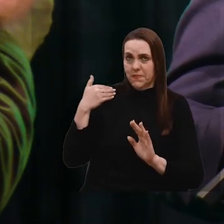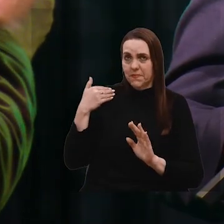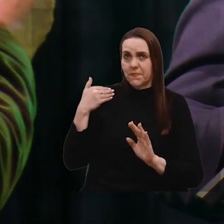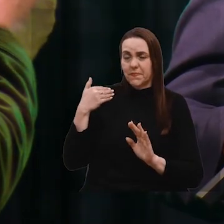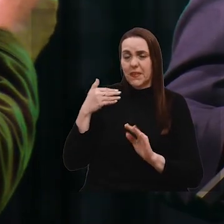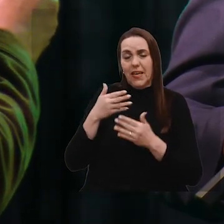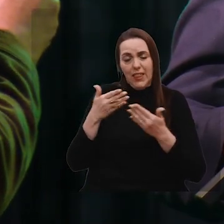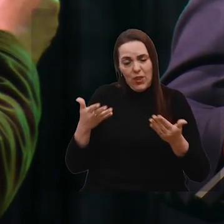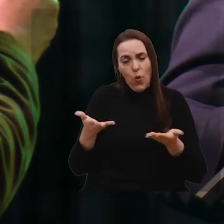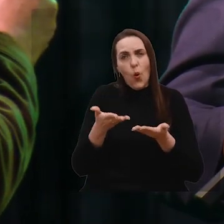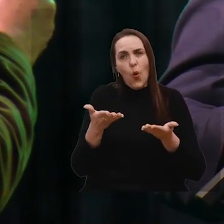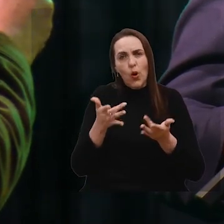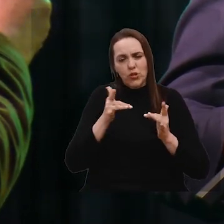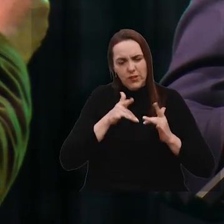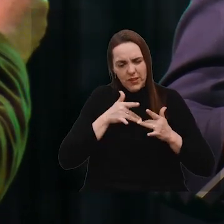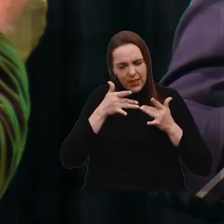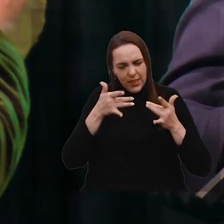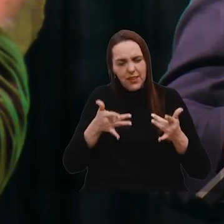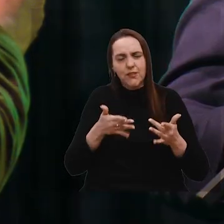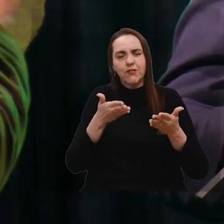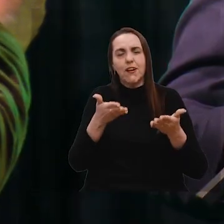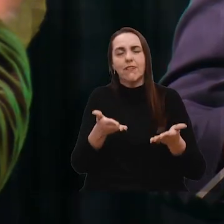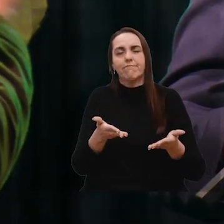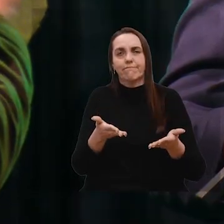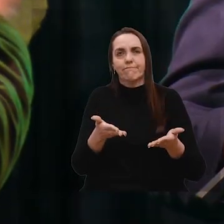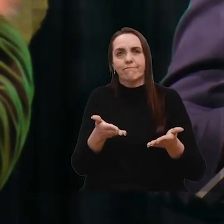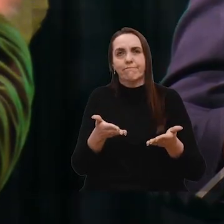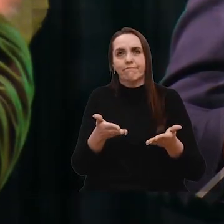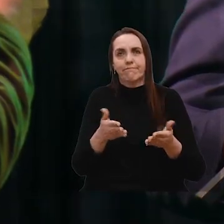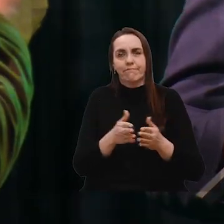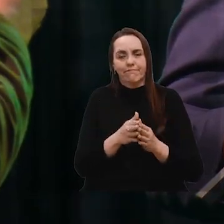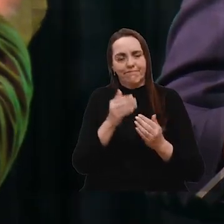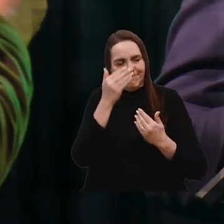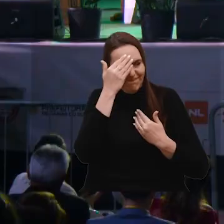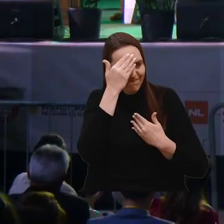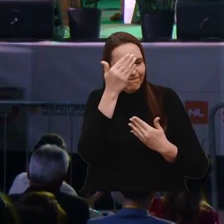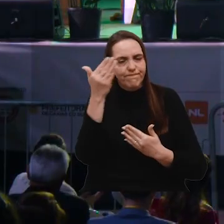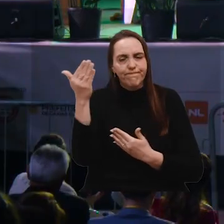2 meses. Então hoje eu quero dedicar,